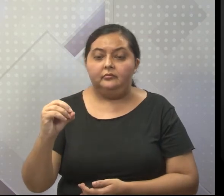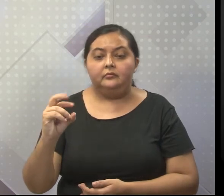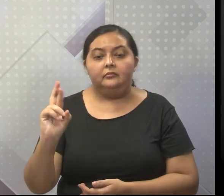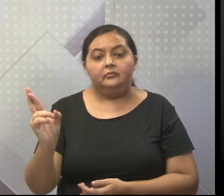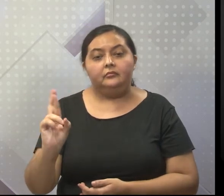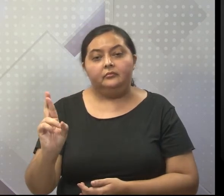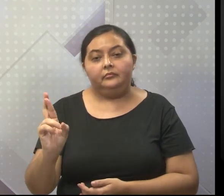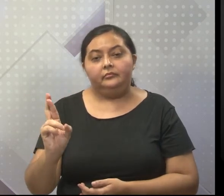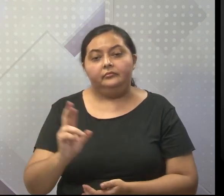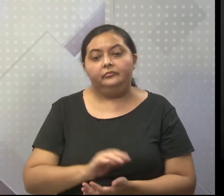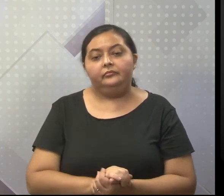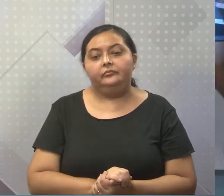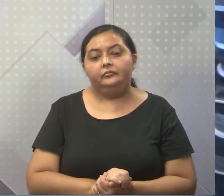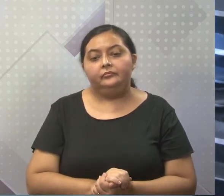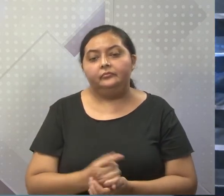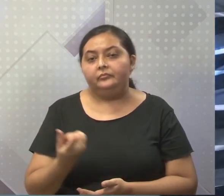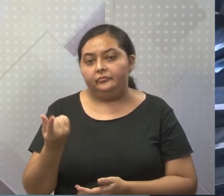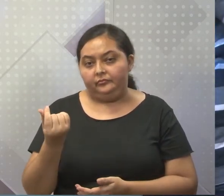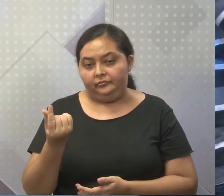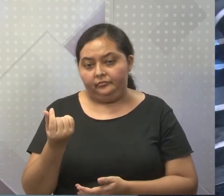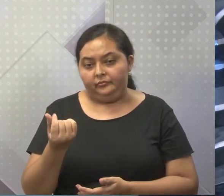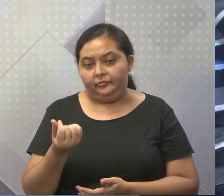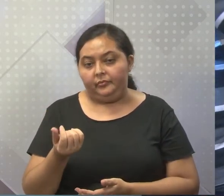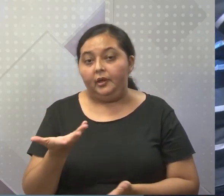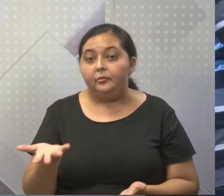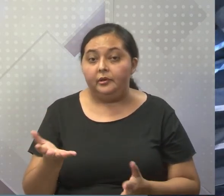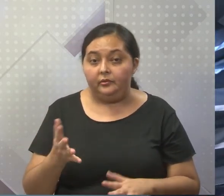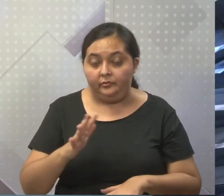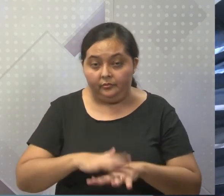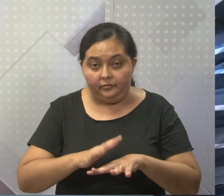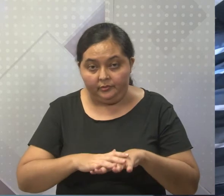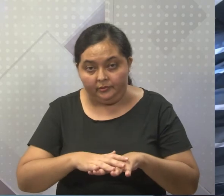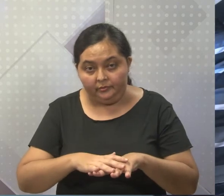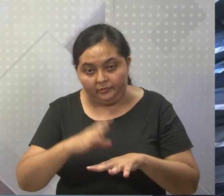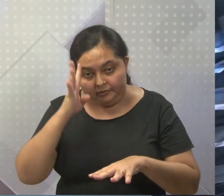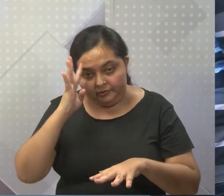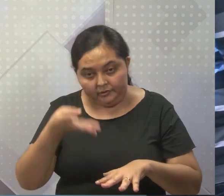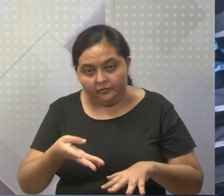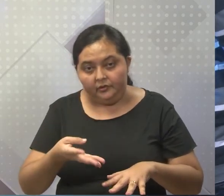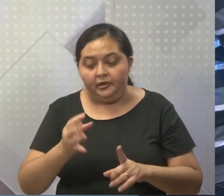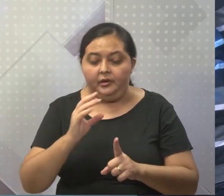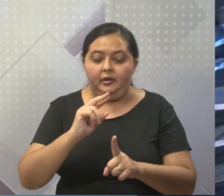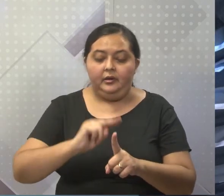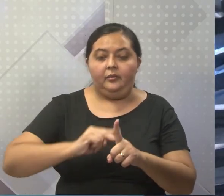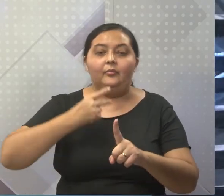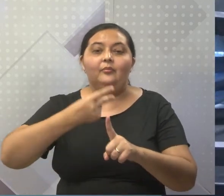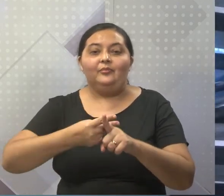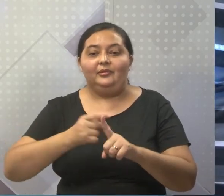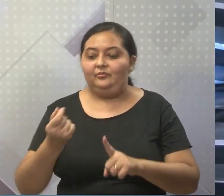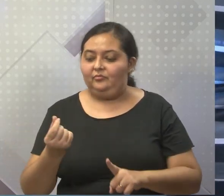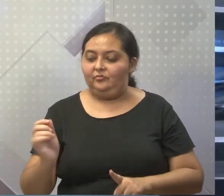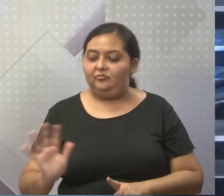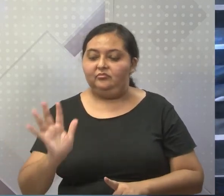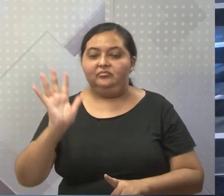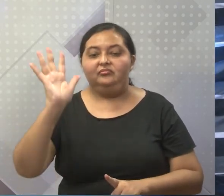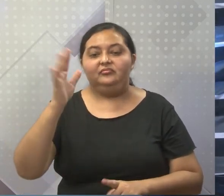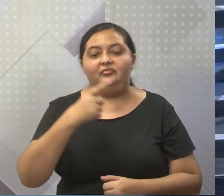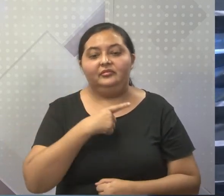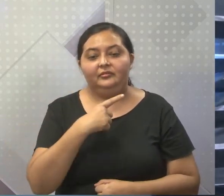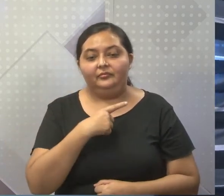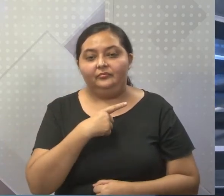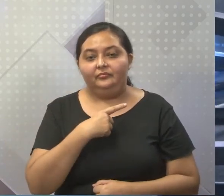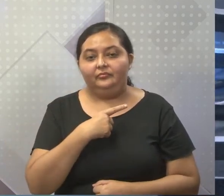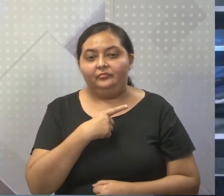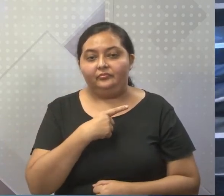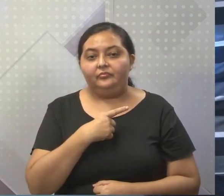850. Porque quando eu calcular esse 5% dele, é justamente o aumento que a gente teve lá. Então,